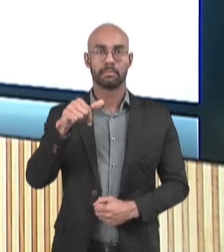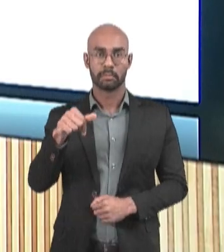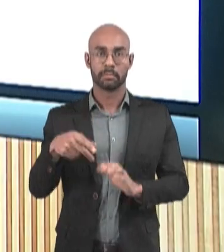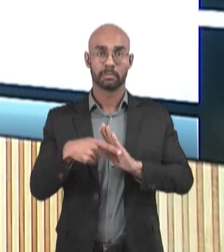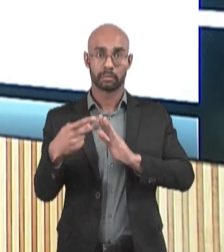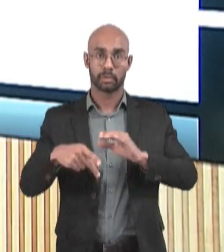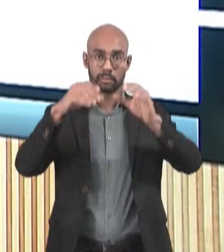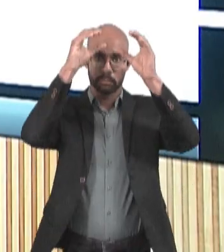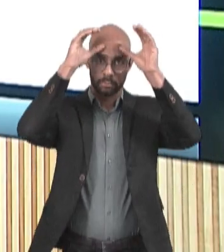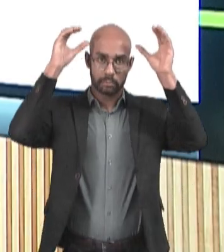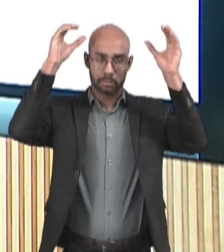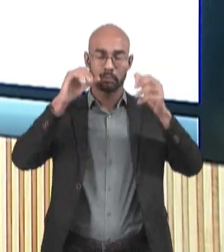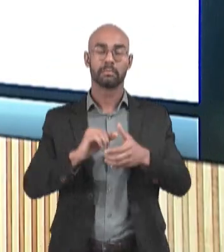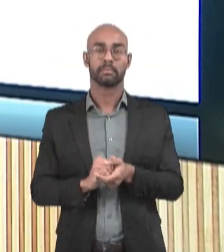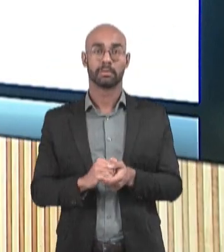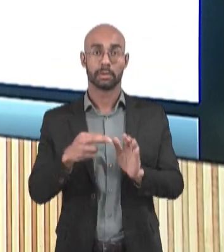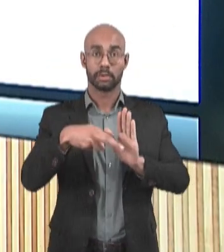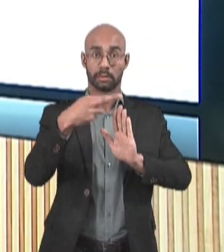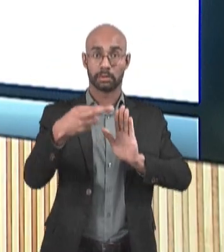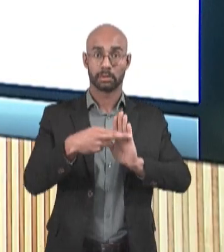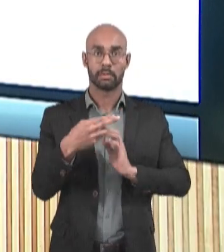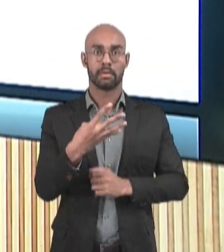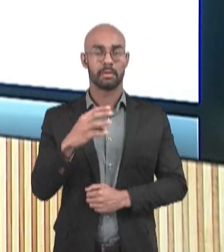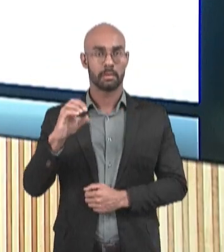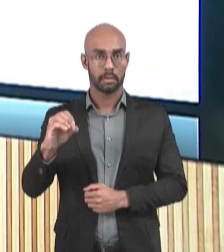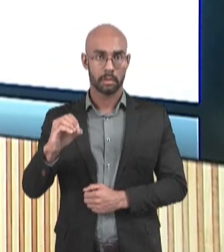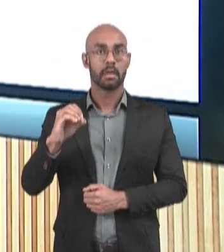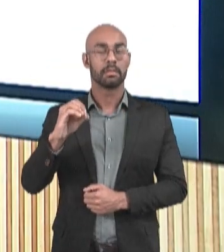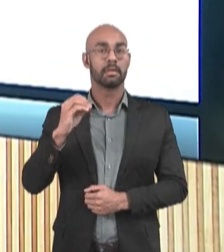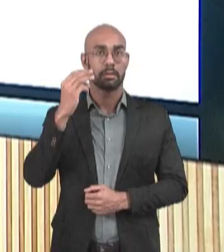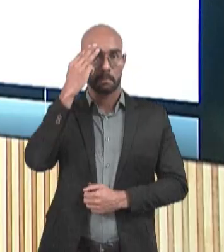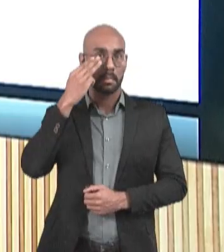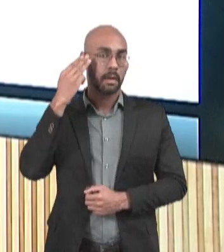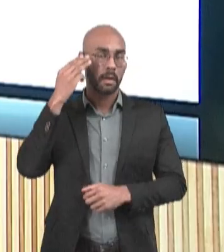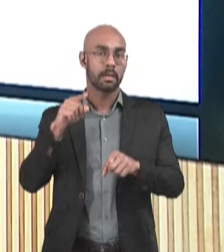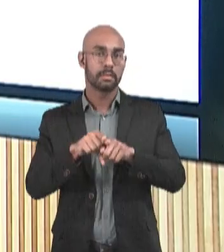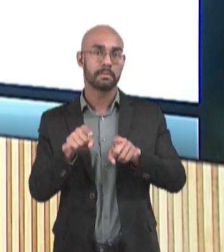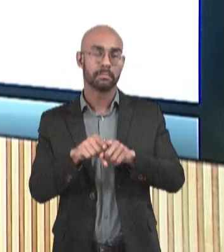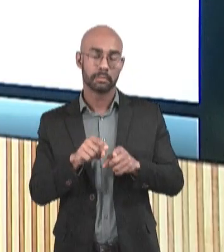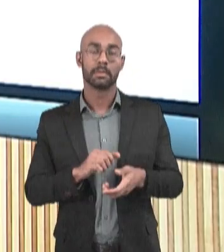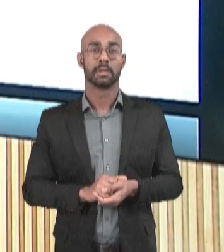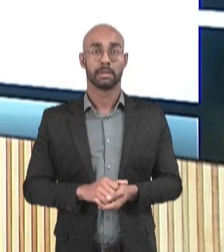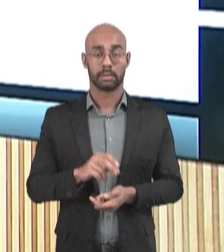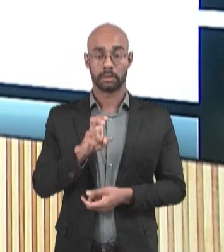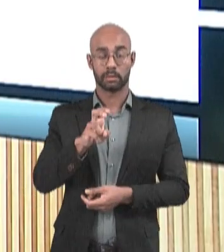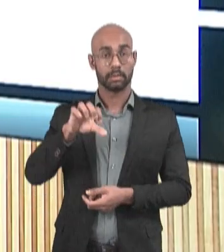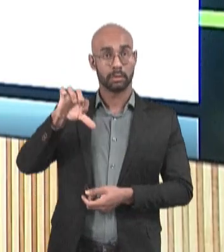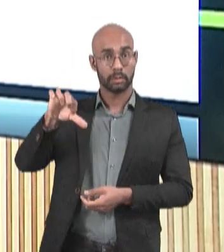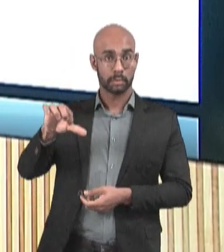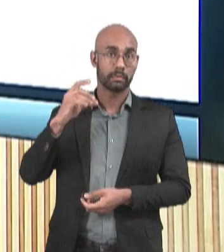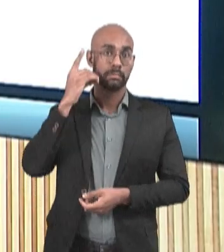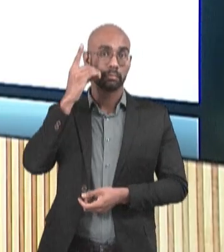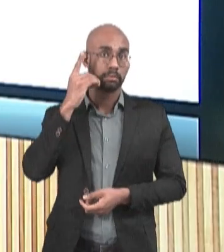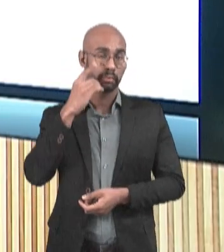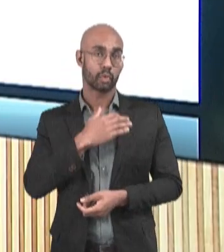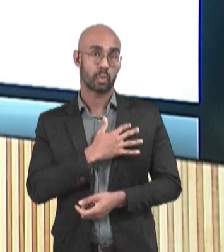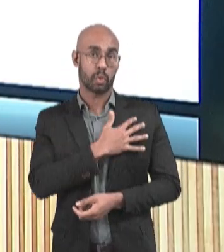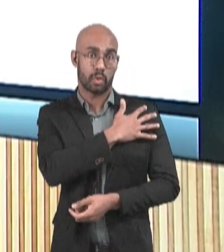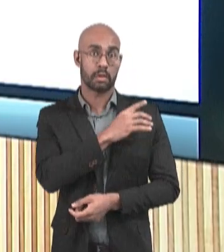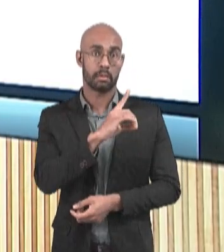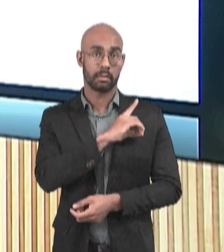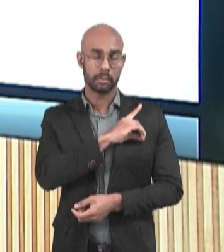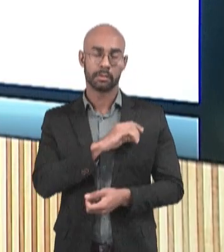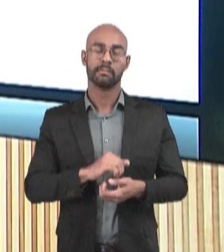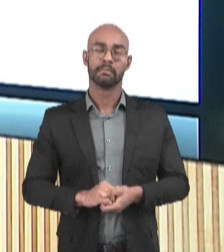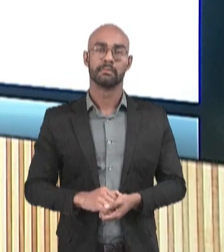do deputado Caravina, projeto de resolução 40, deputada Mara Caseiro, projeto de resolução 59, do deputado Coronel Davi, e